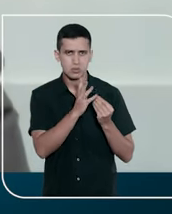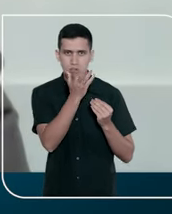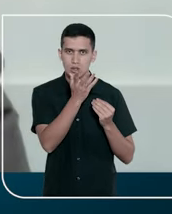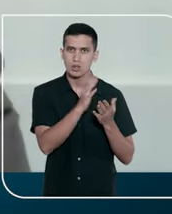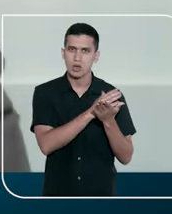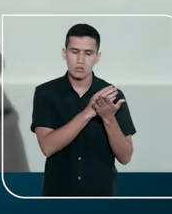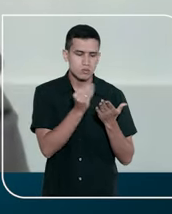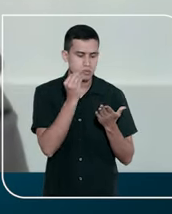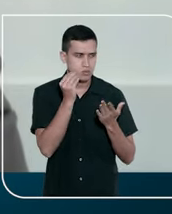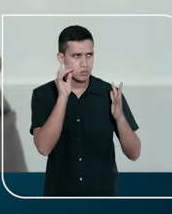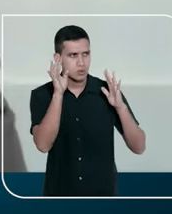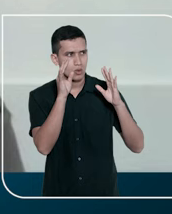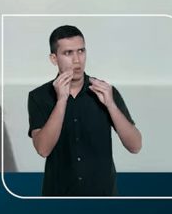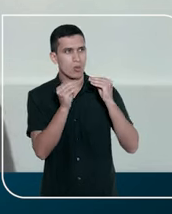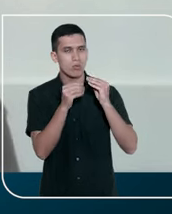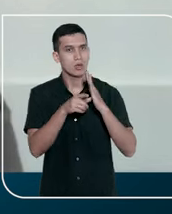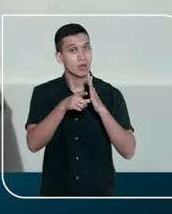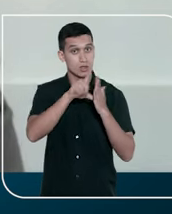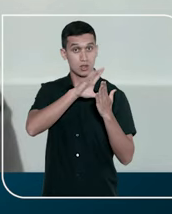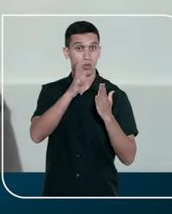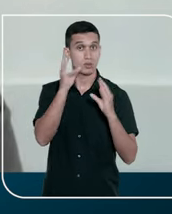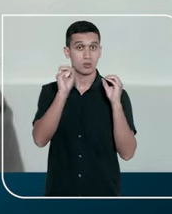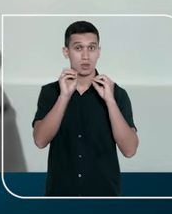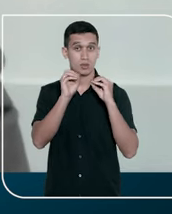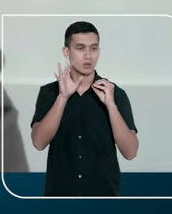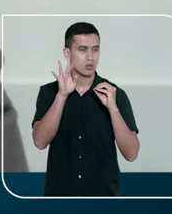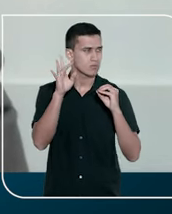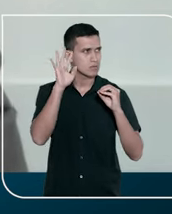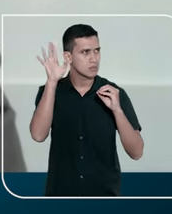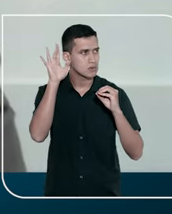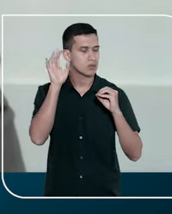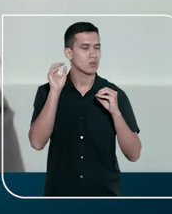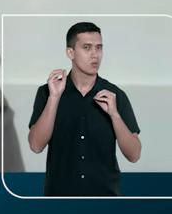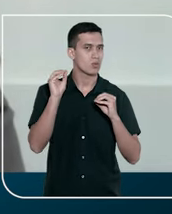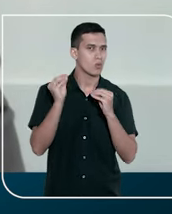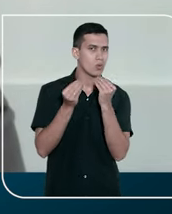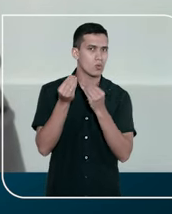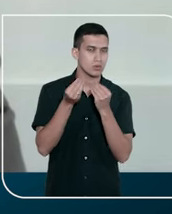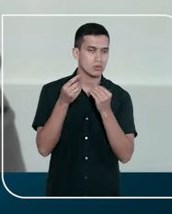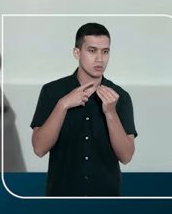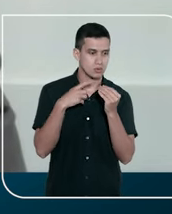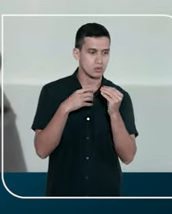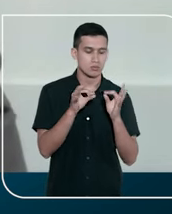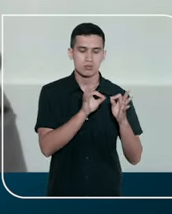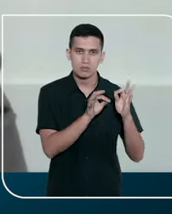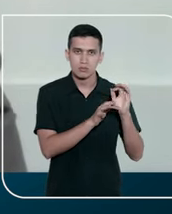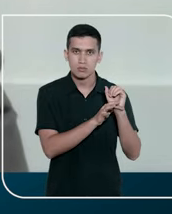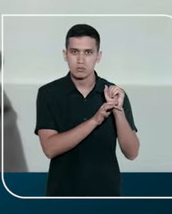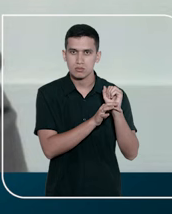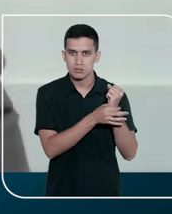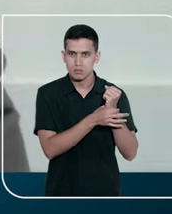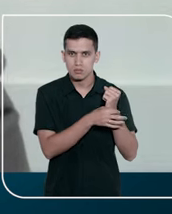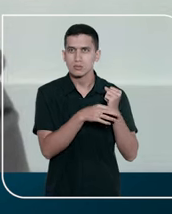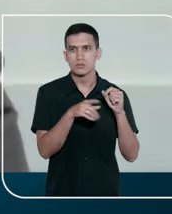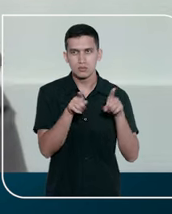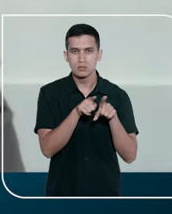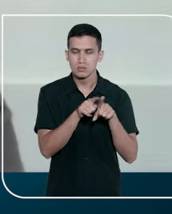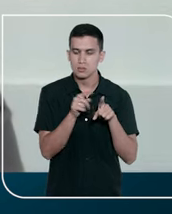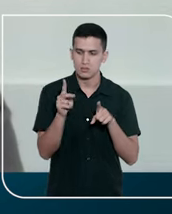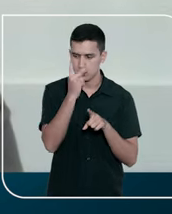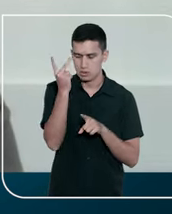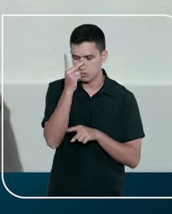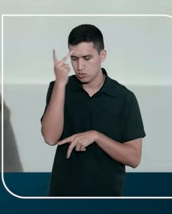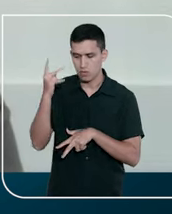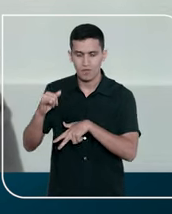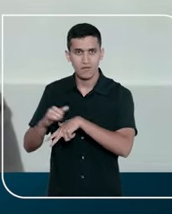segurança, né, em que você tenta antecipar o que pode acontecer, as simulações são feitas com vítimas em solo. E o doutor Ricardo